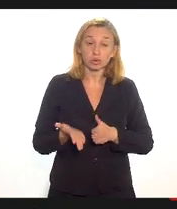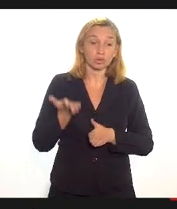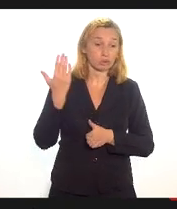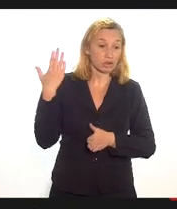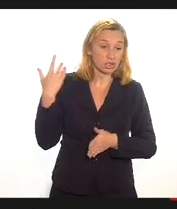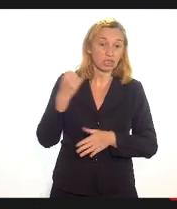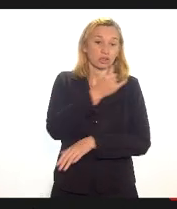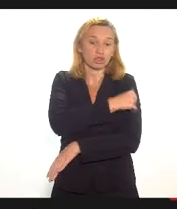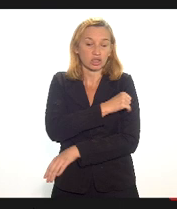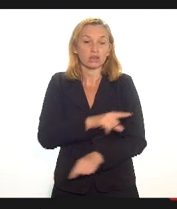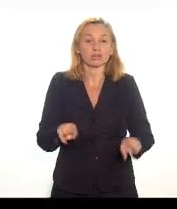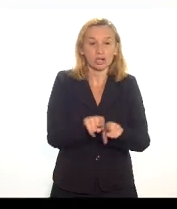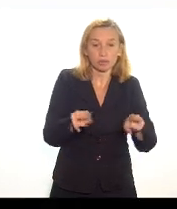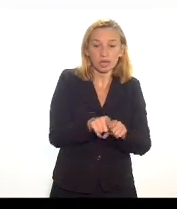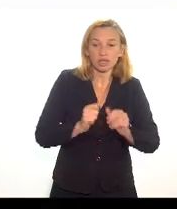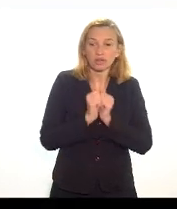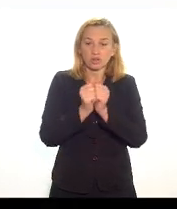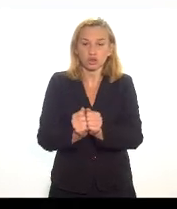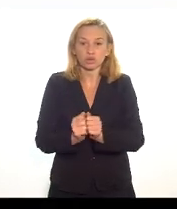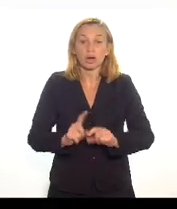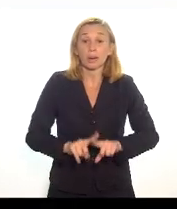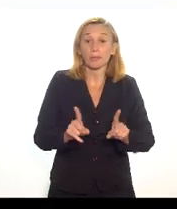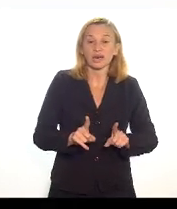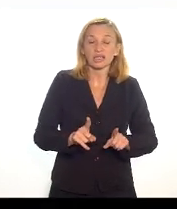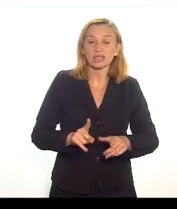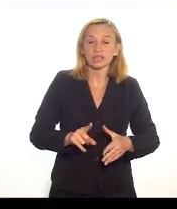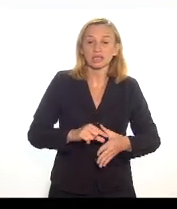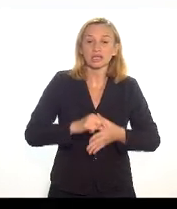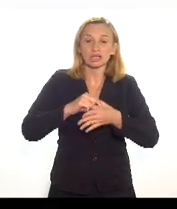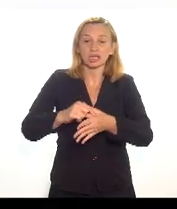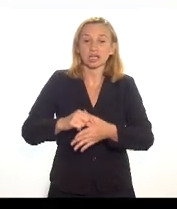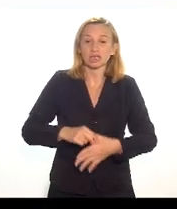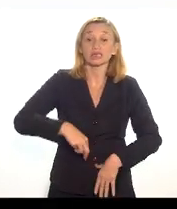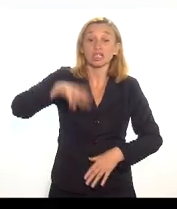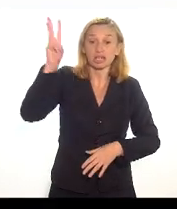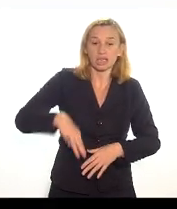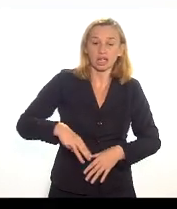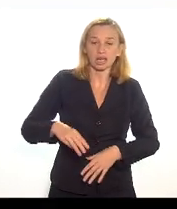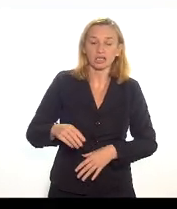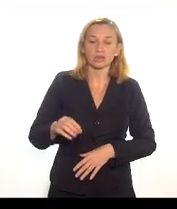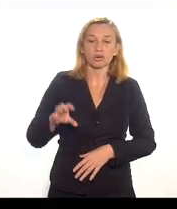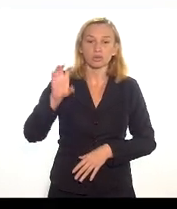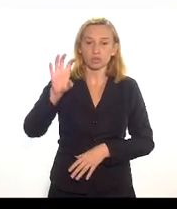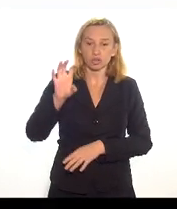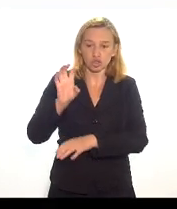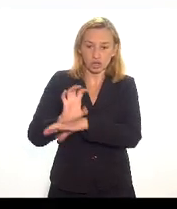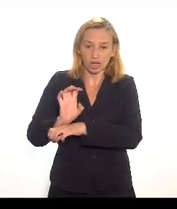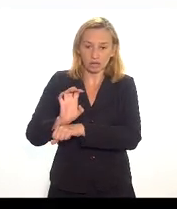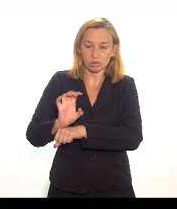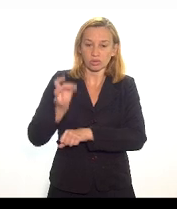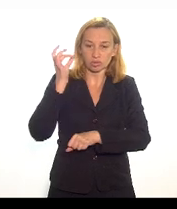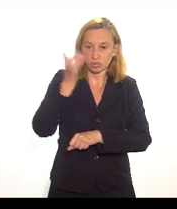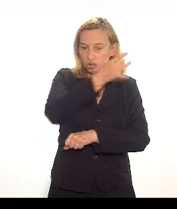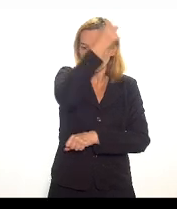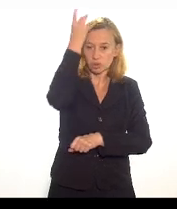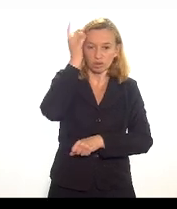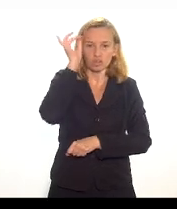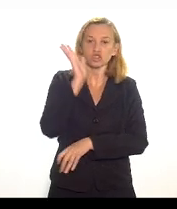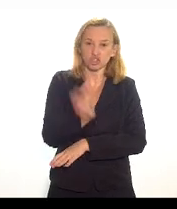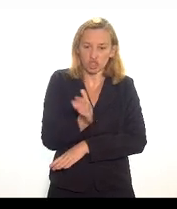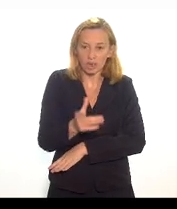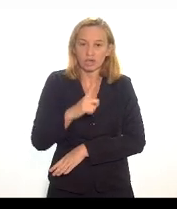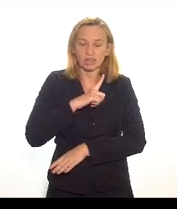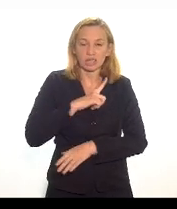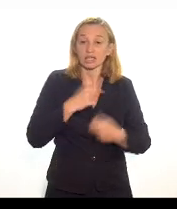Janeiro também participou, obviamente, mas quem liderou esse grupo foi o Estado do Espírito Santo, onde já havia